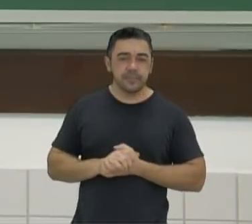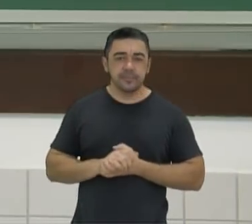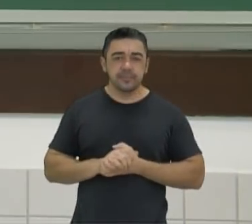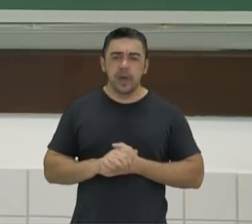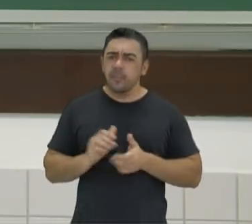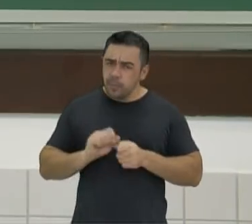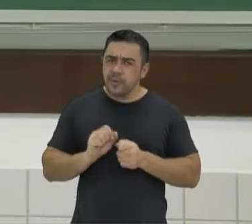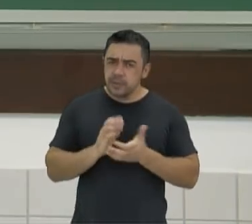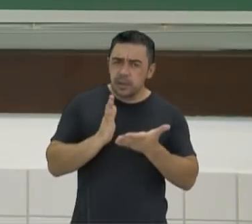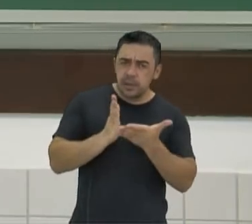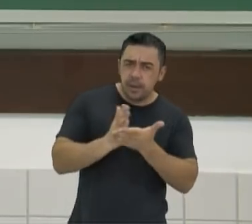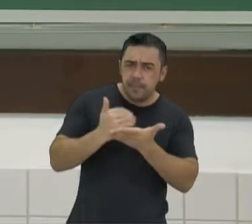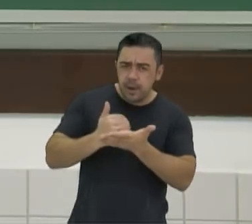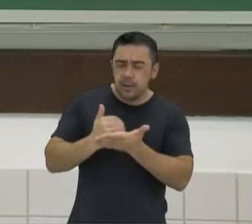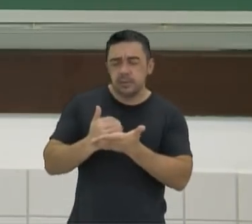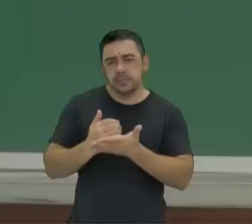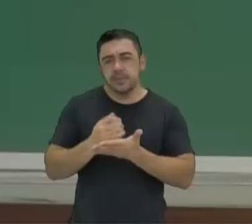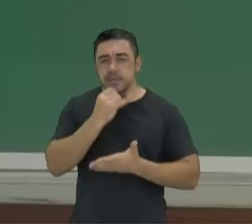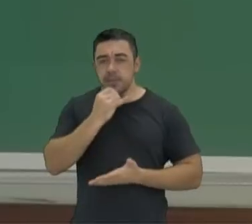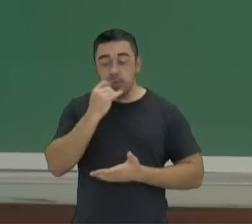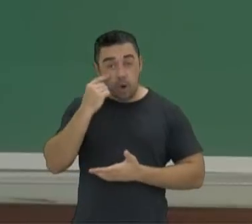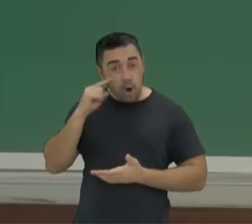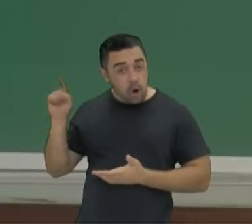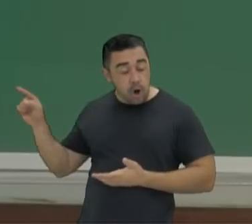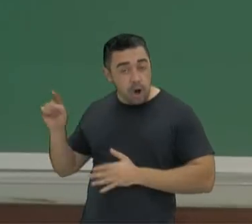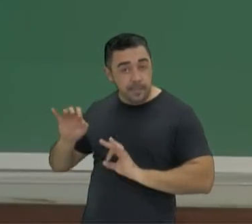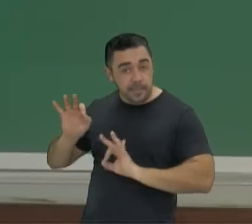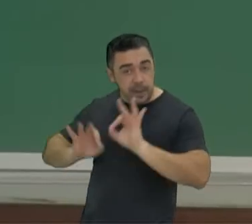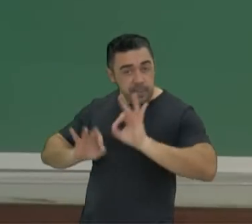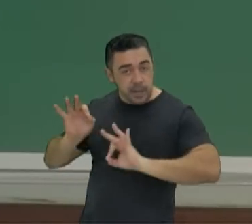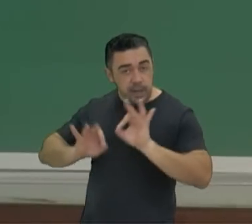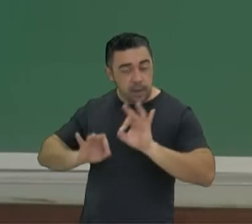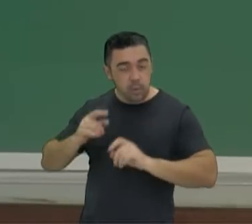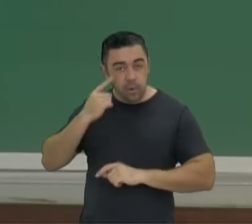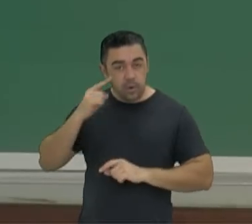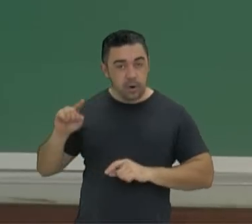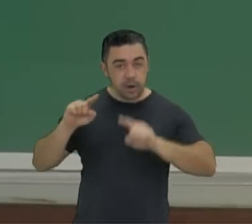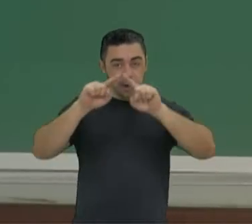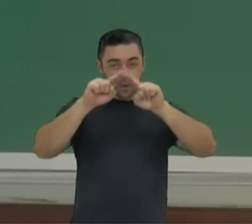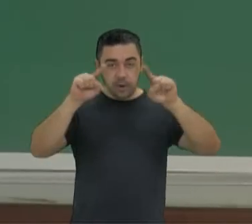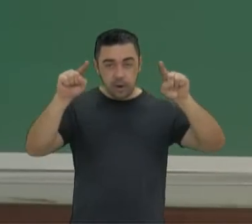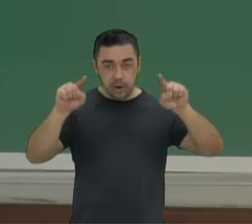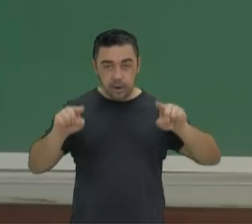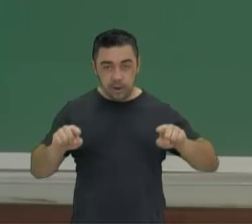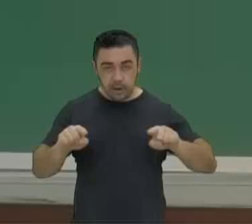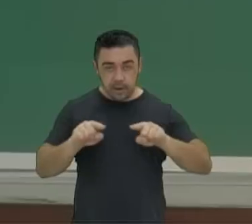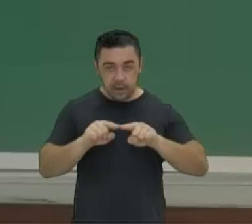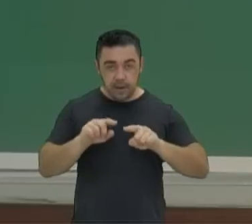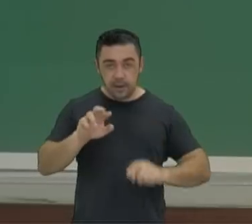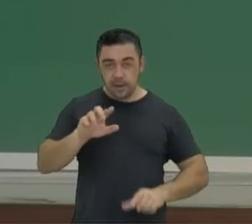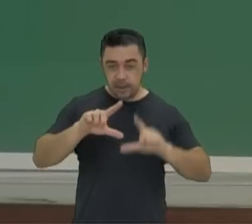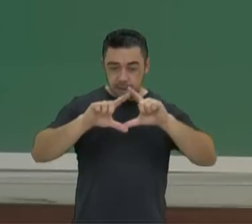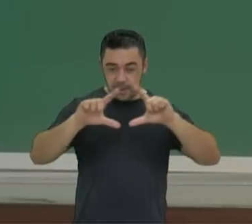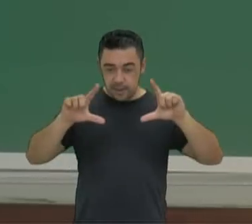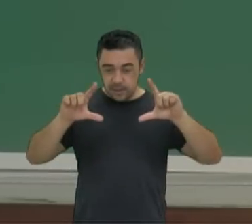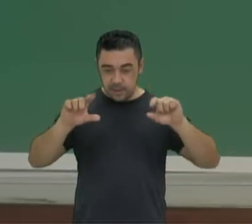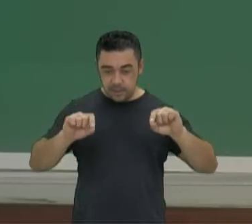Vamos decompor aqui essa imagem. Olha lá que a professora decompôs, ó. Isso aqui é um